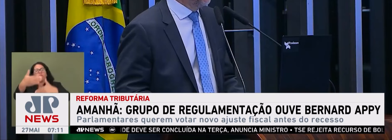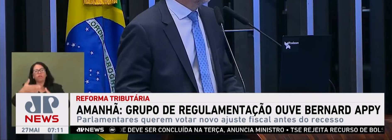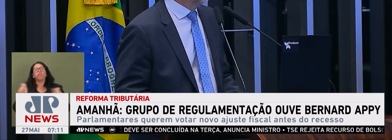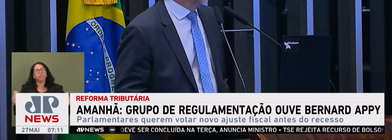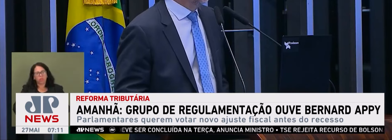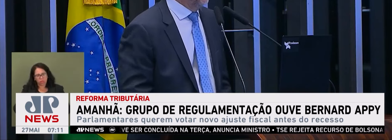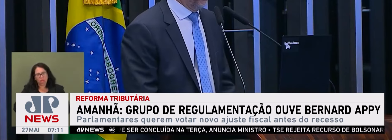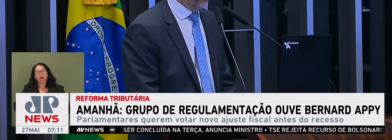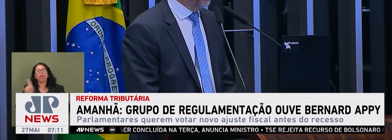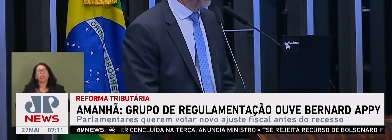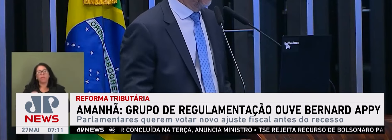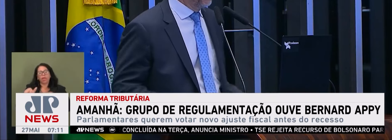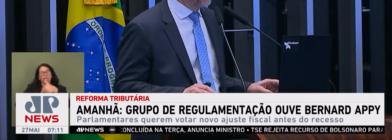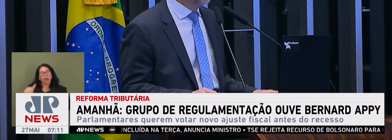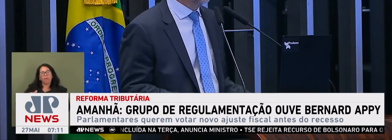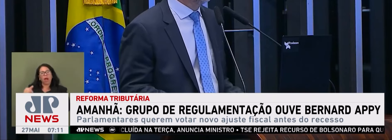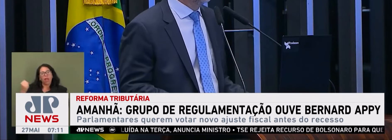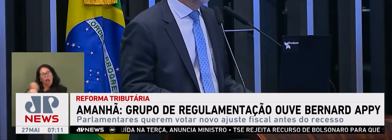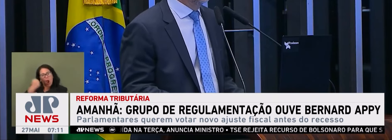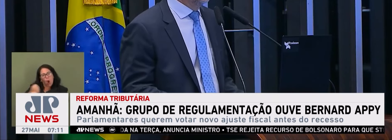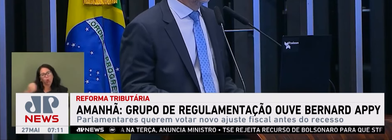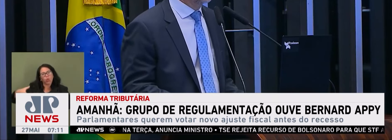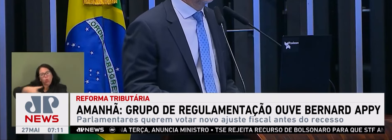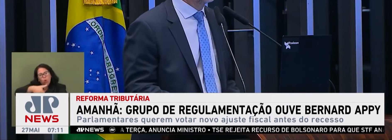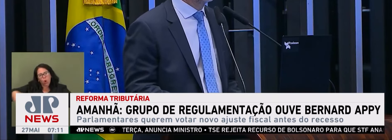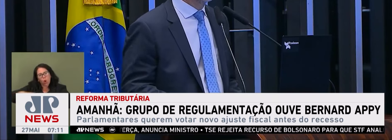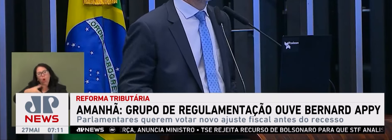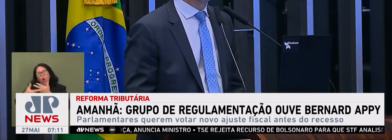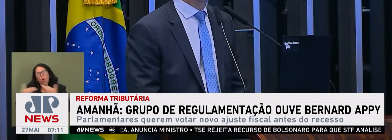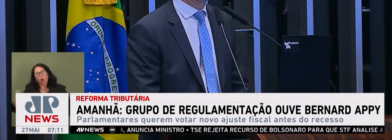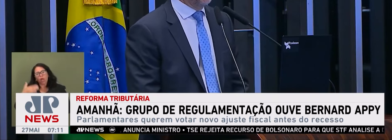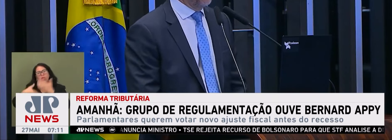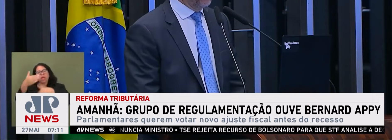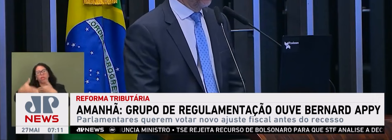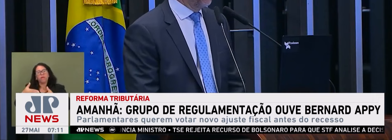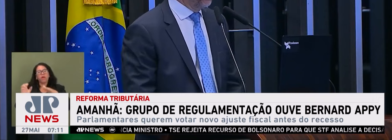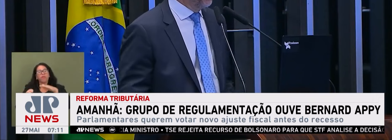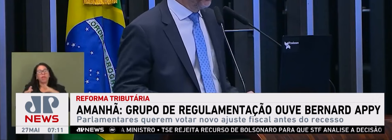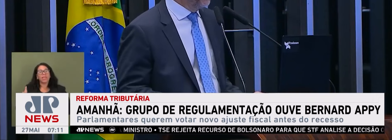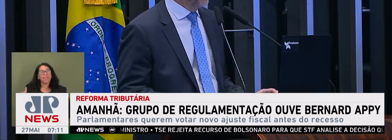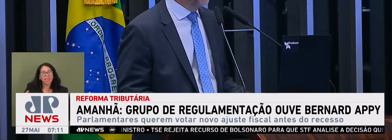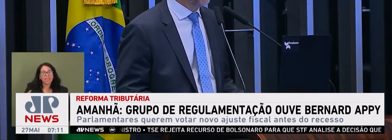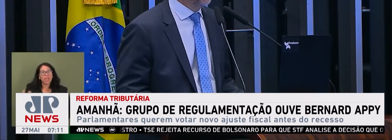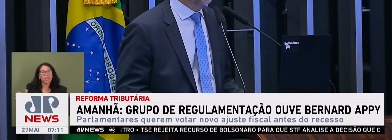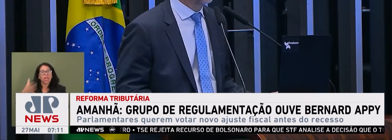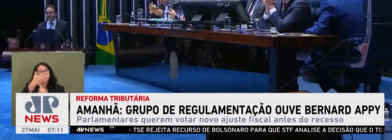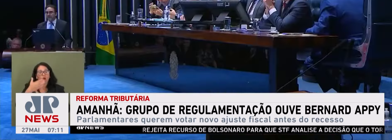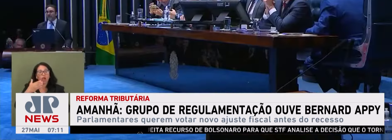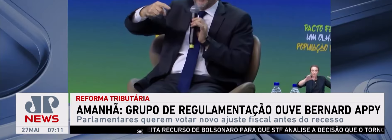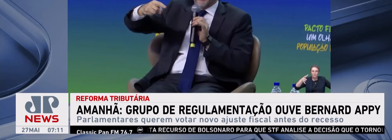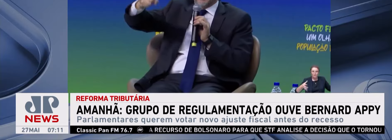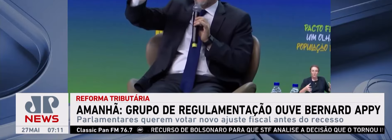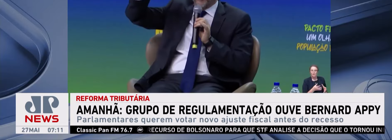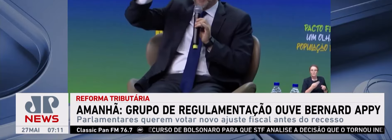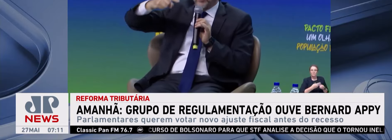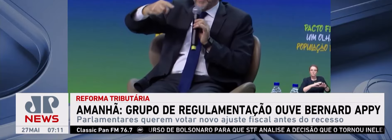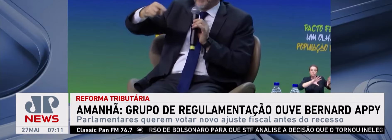afirmou que com a aprovação da reforma tributária o produto interno bruto do Brasil terá um aumento de até 20%